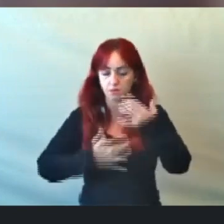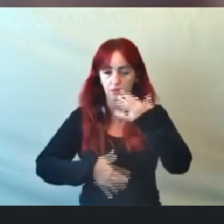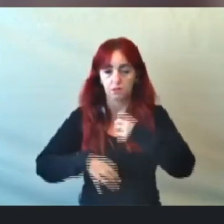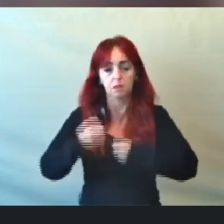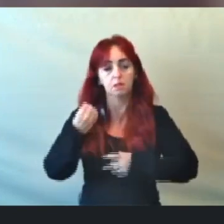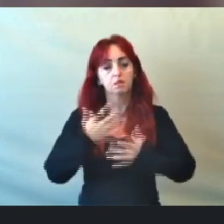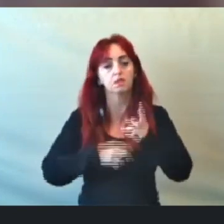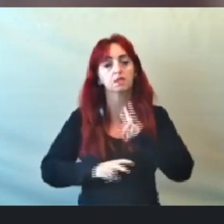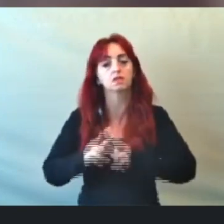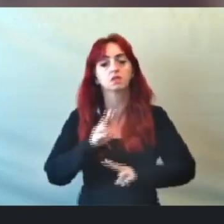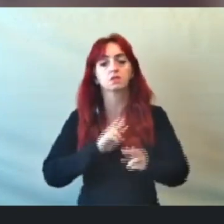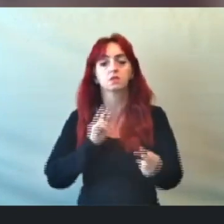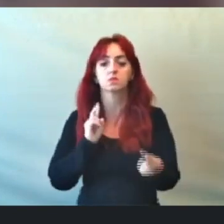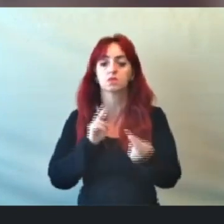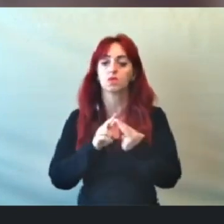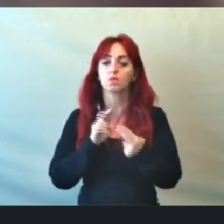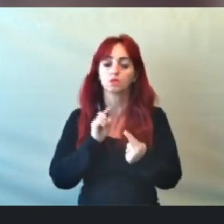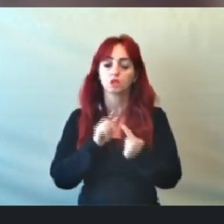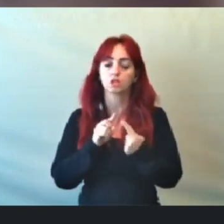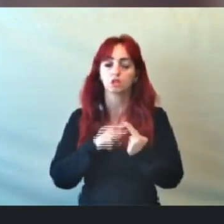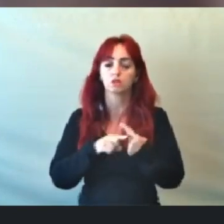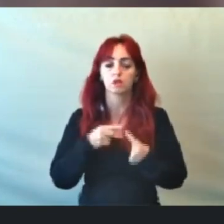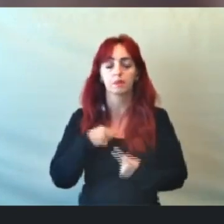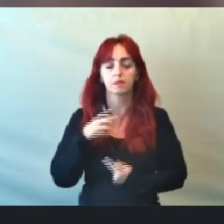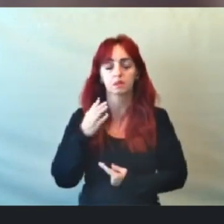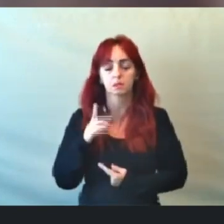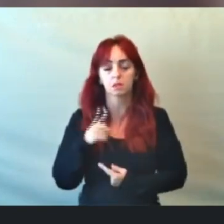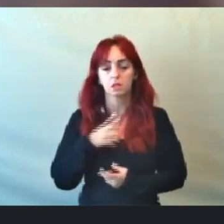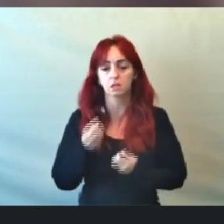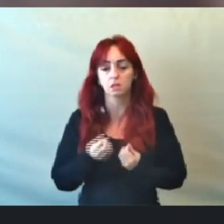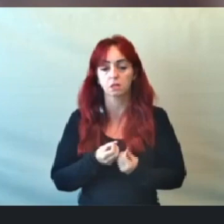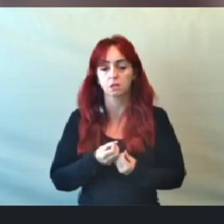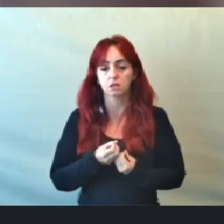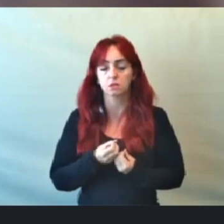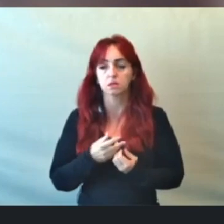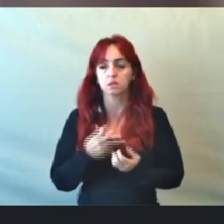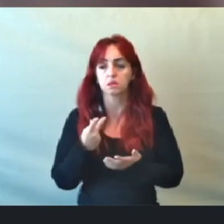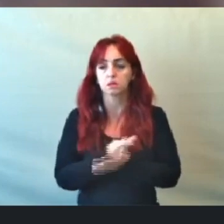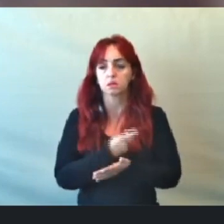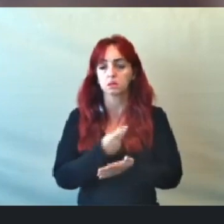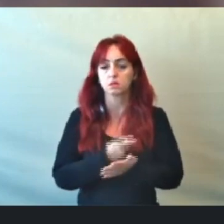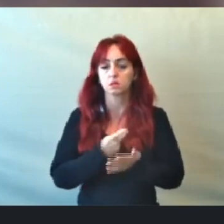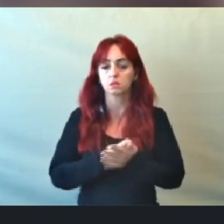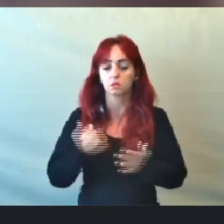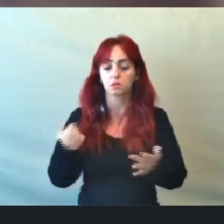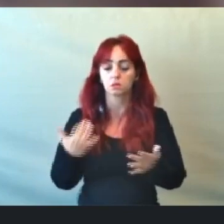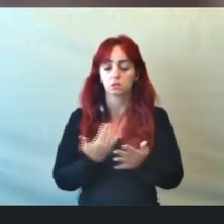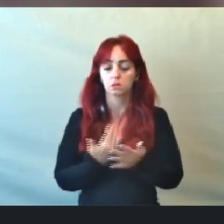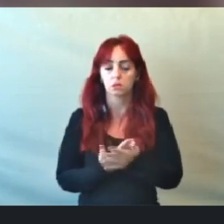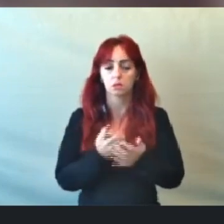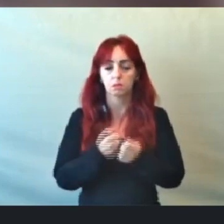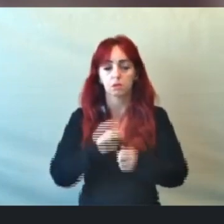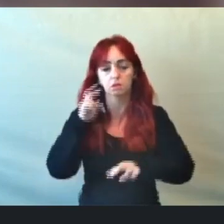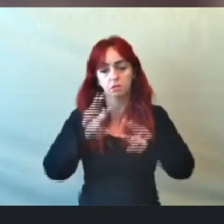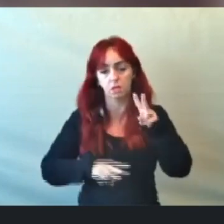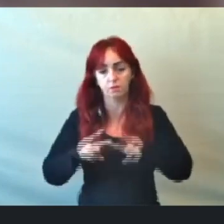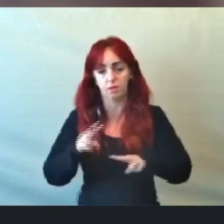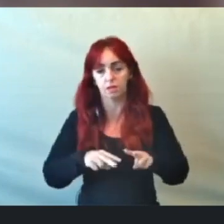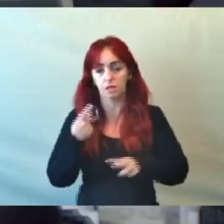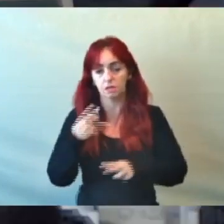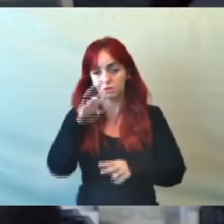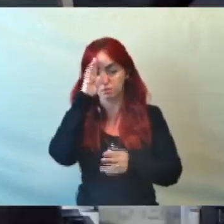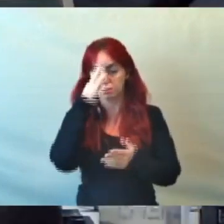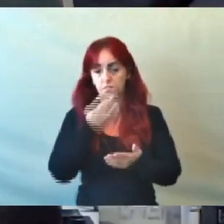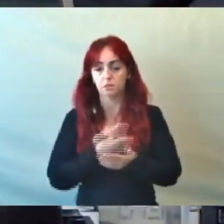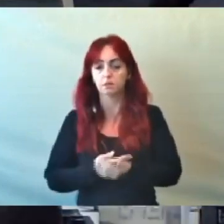ciência sobre o fato ou a circunstância pelas quais possa avaliar-se de sua credibilidade.